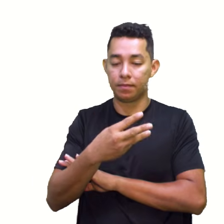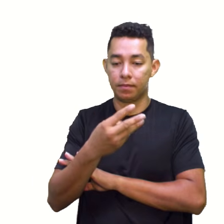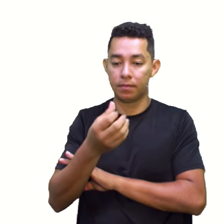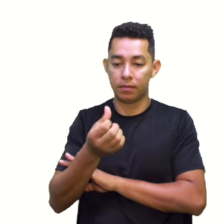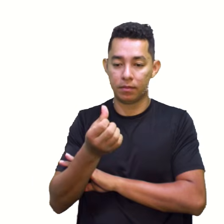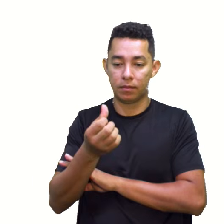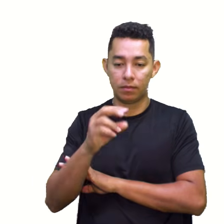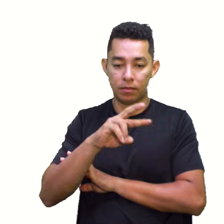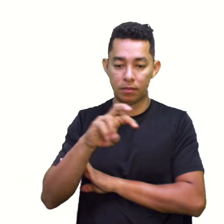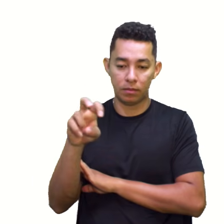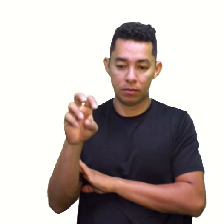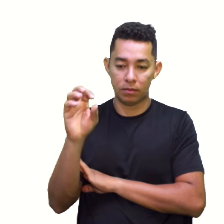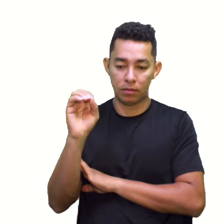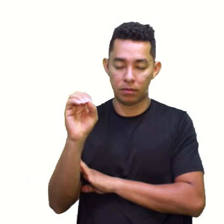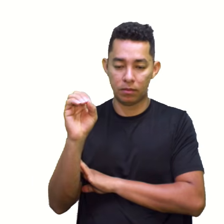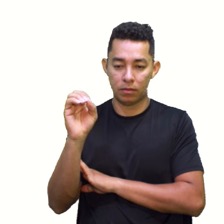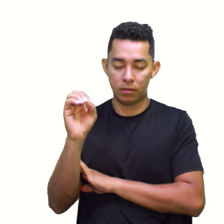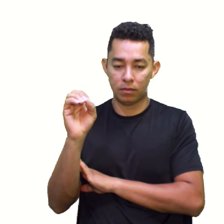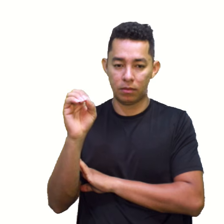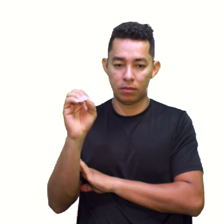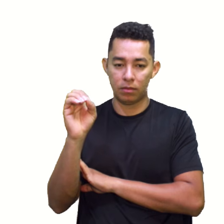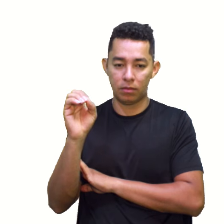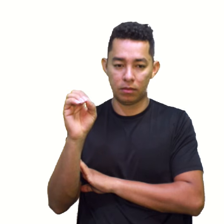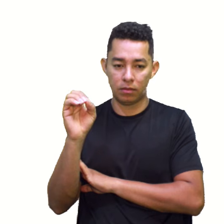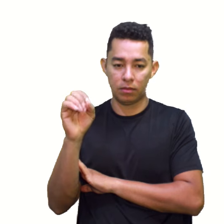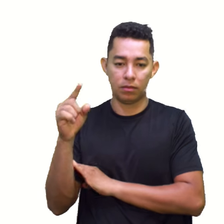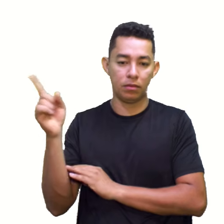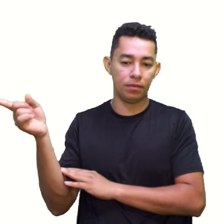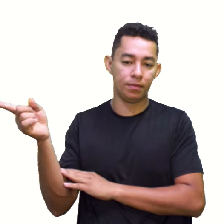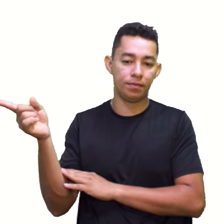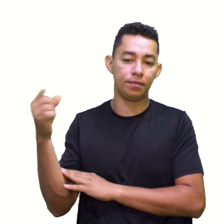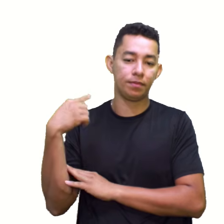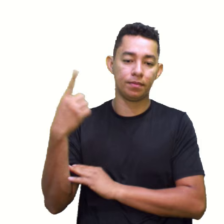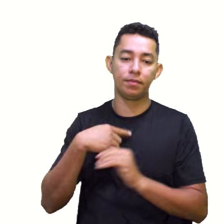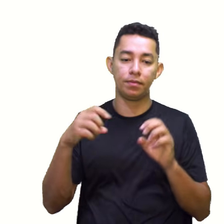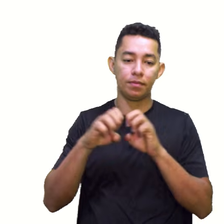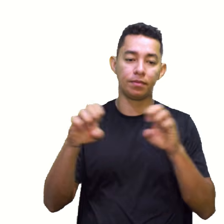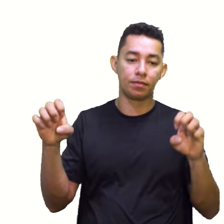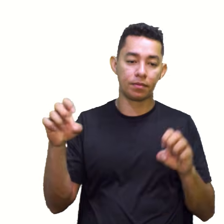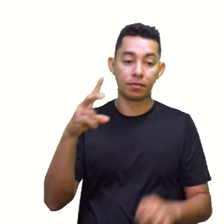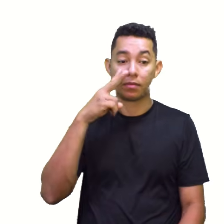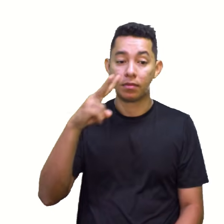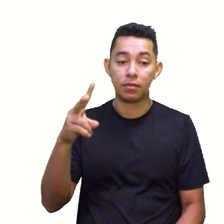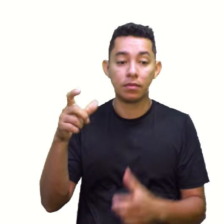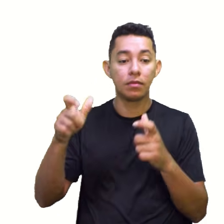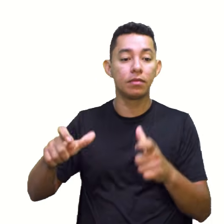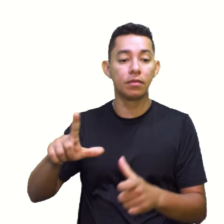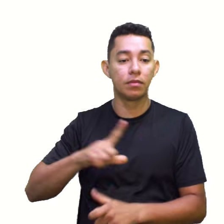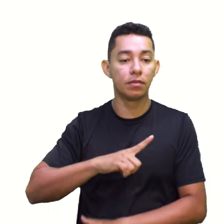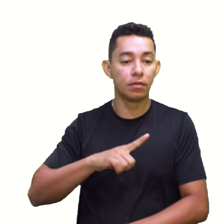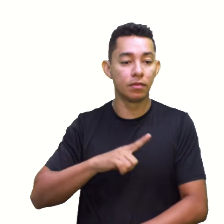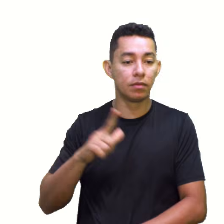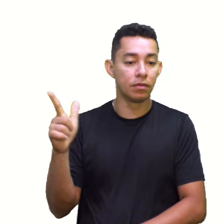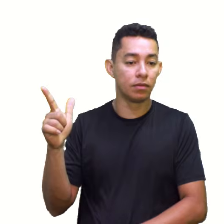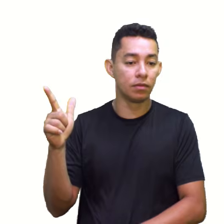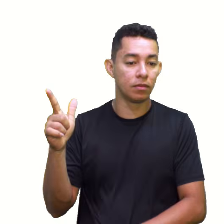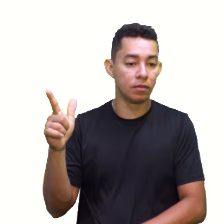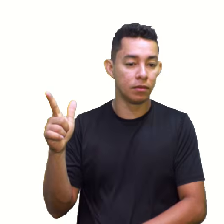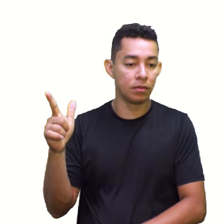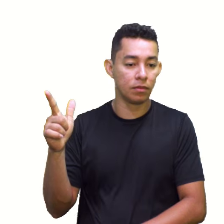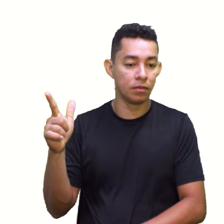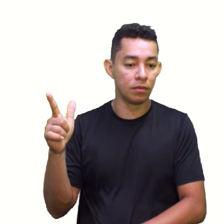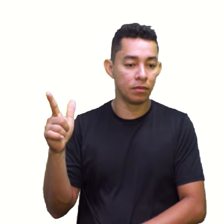36 igual a 0. Essa vai ser a nossa equação. Vamos lá ver onde está essa equação? Lá